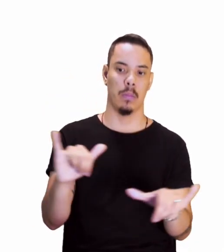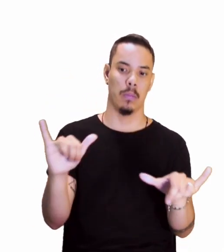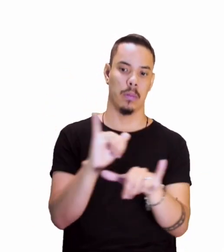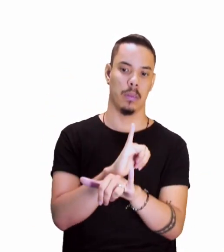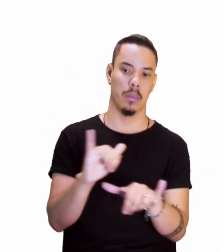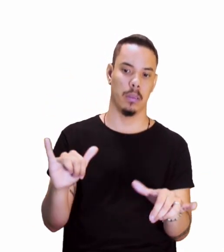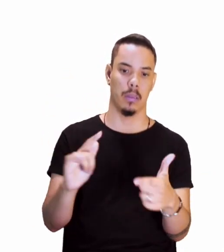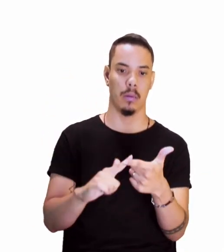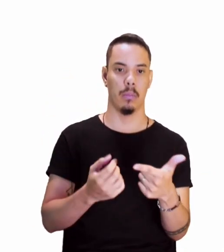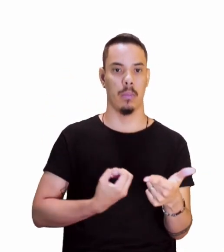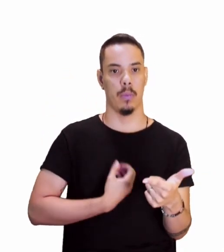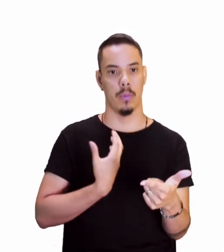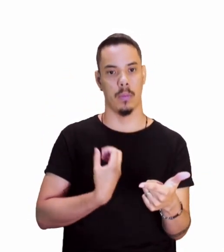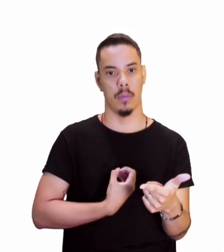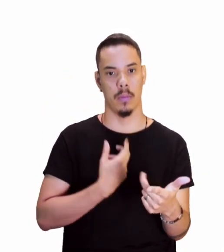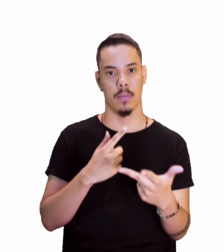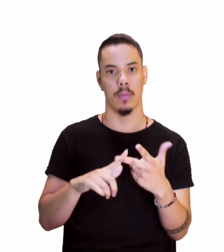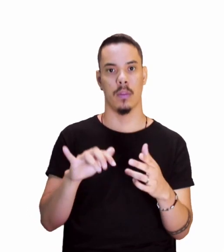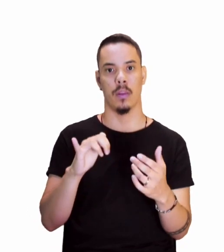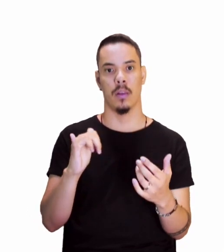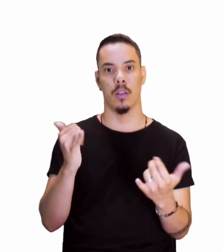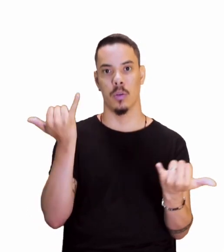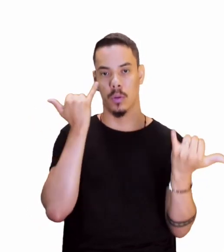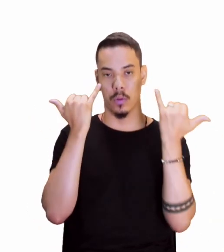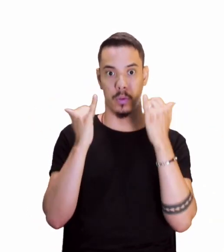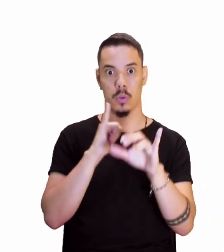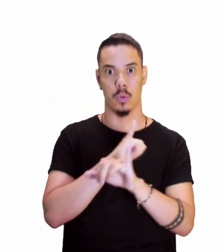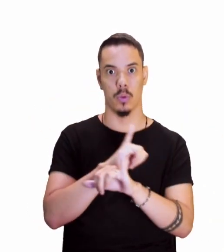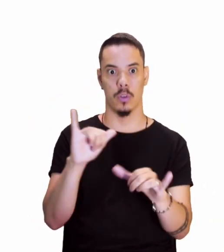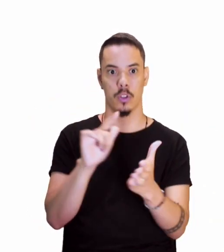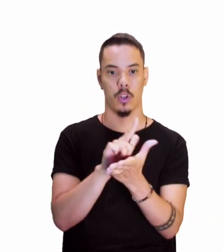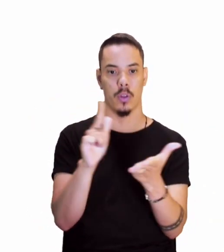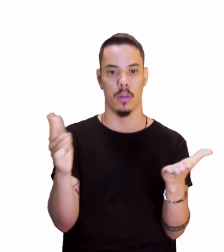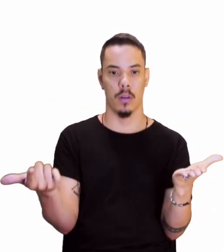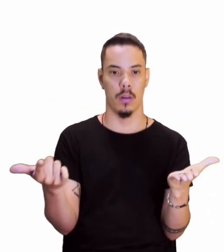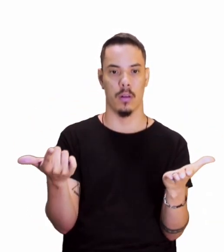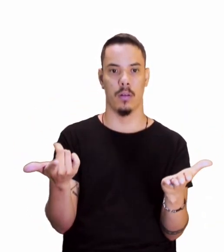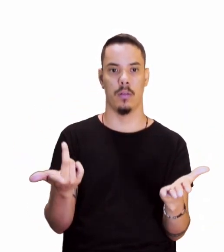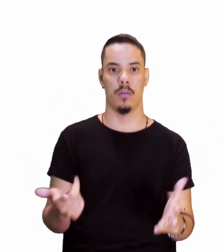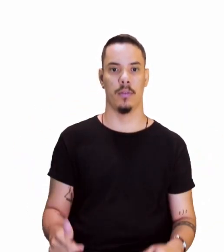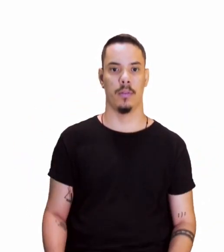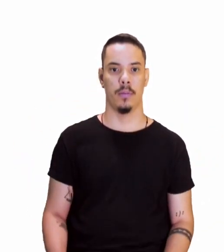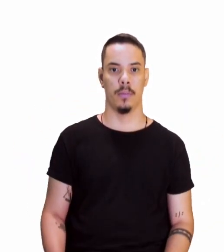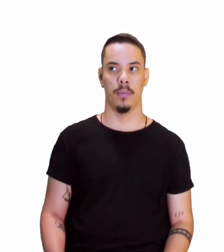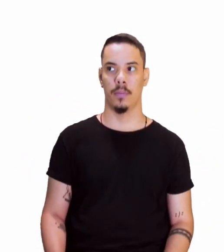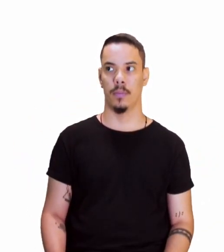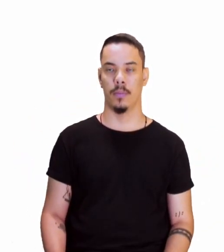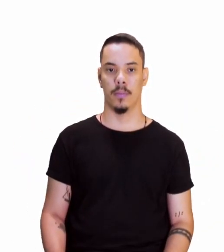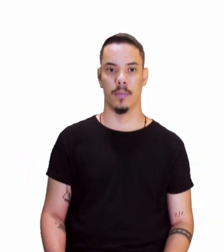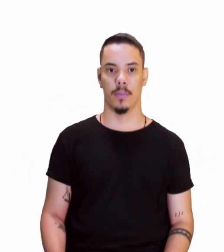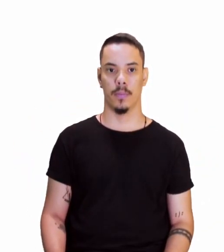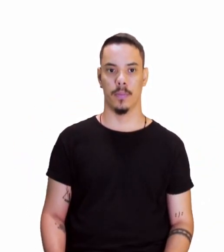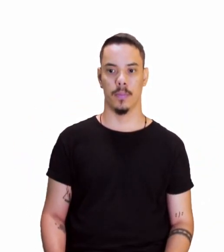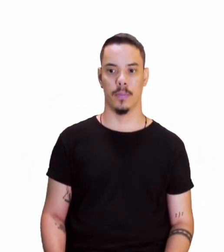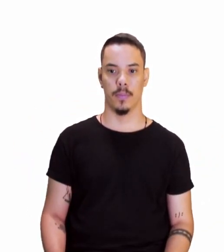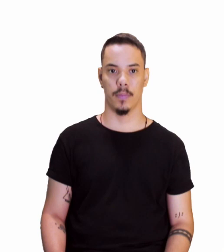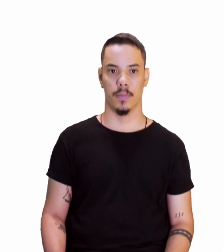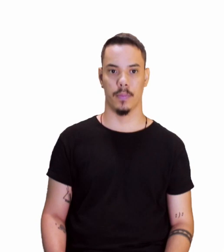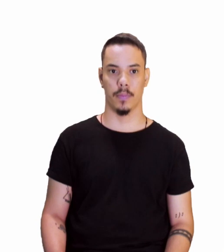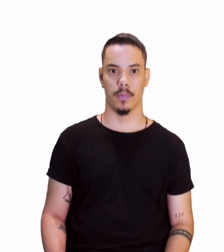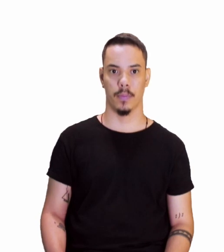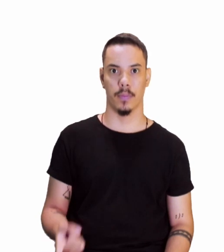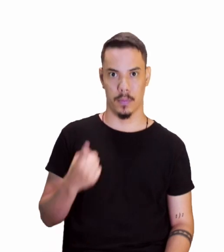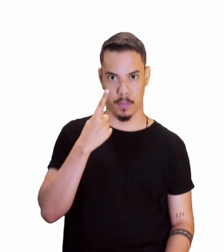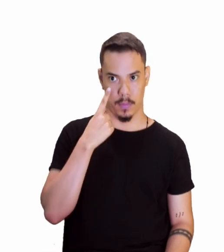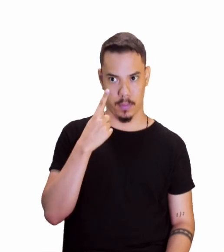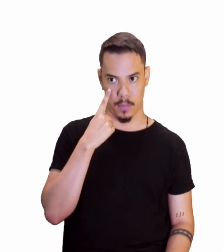propaganda, poema, notícia de jornal e assim por diante. Beleza? Então, vamos lá. Observando